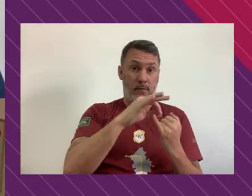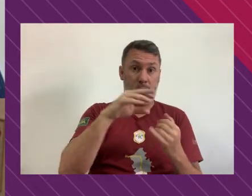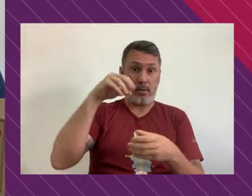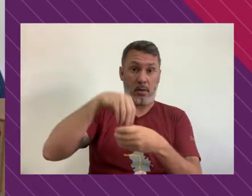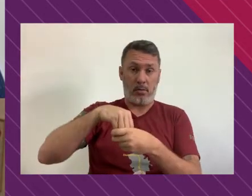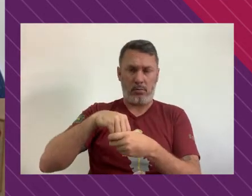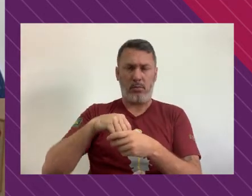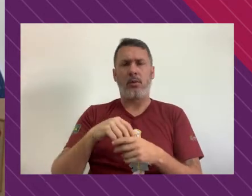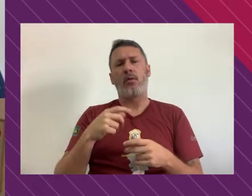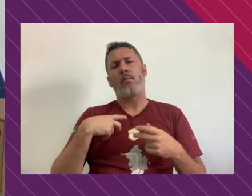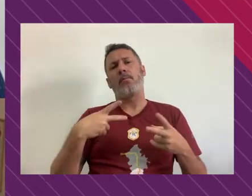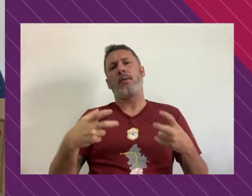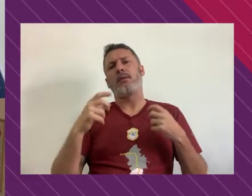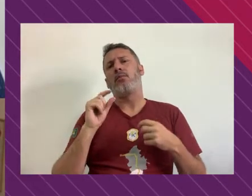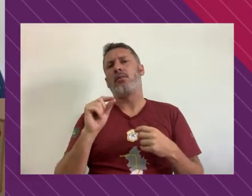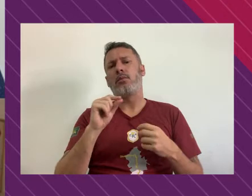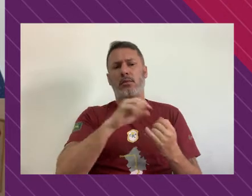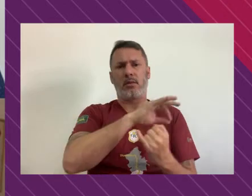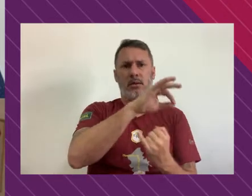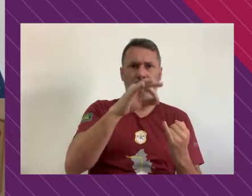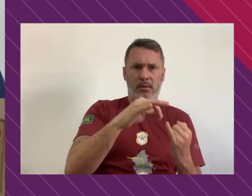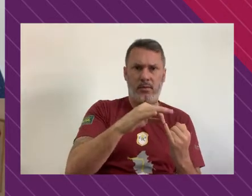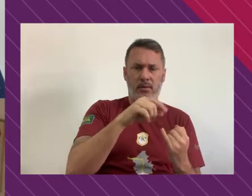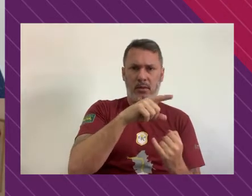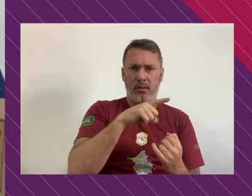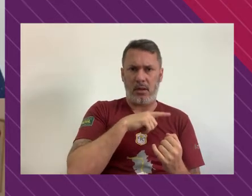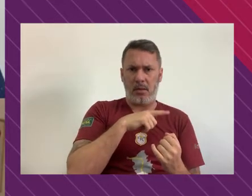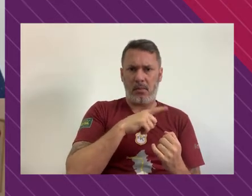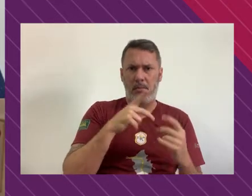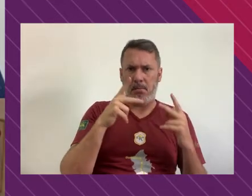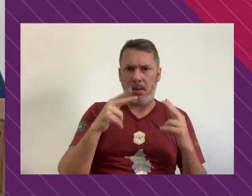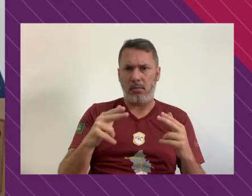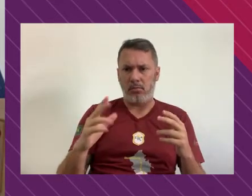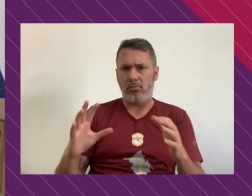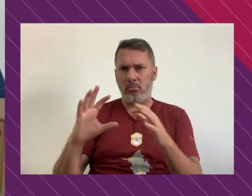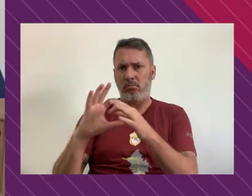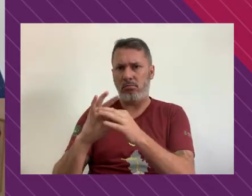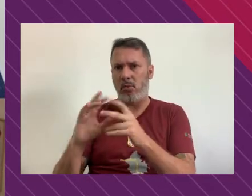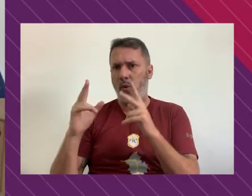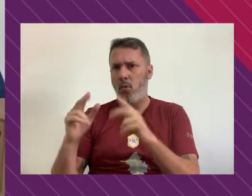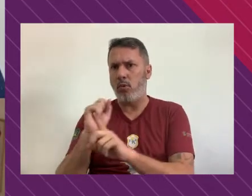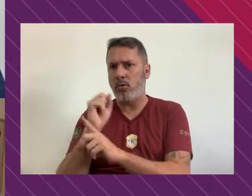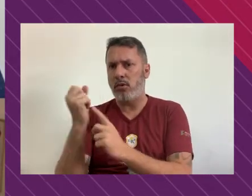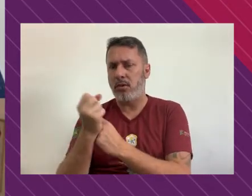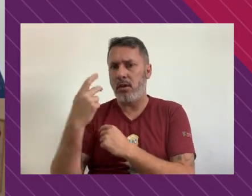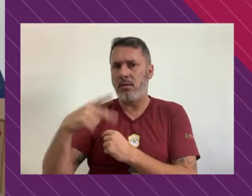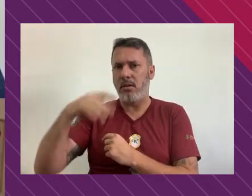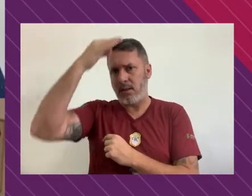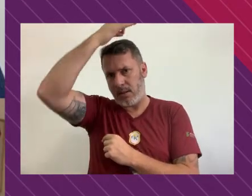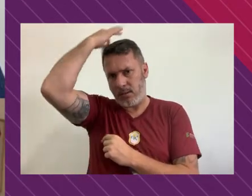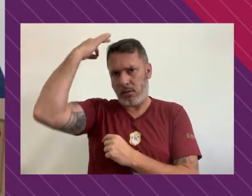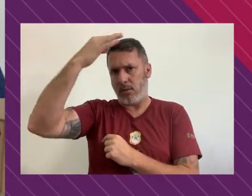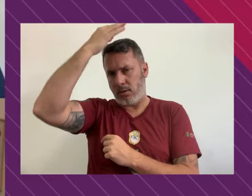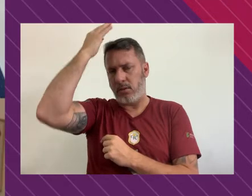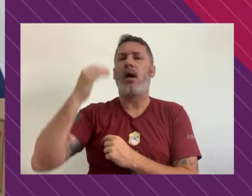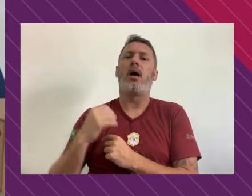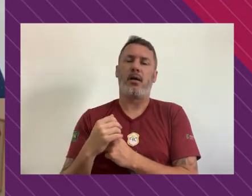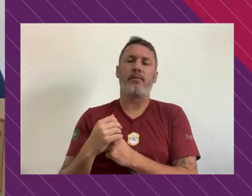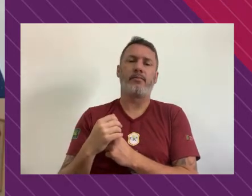uma representatividade que é proporcional àquela da sociedade capixaba, por exemplo, eu posso dizer que eu tenho